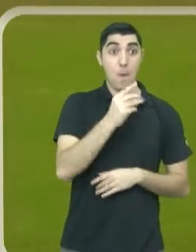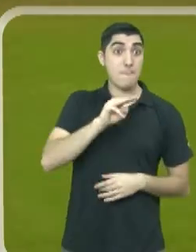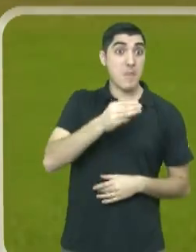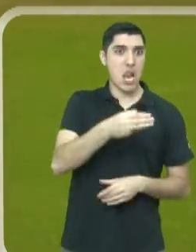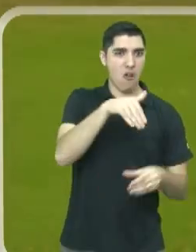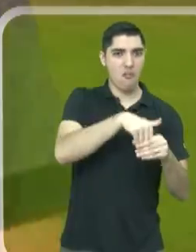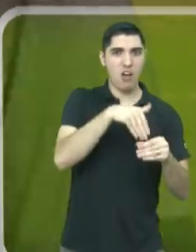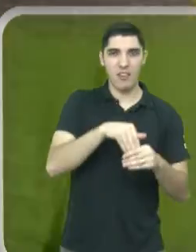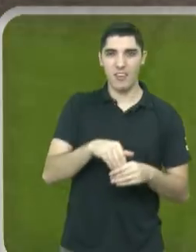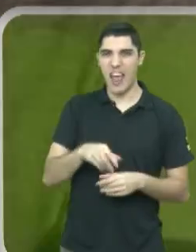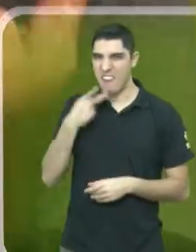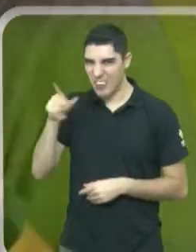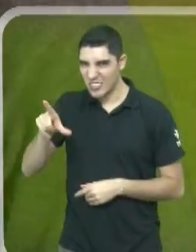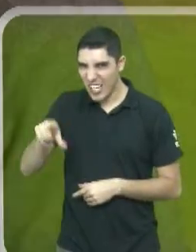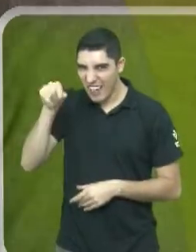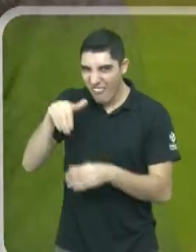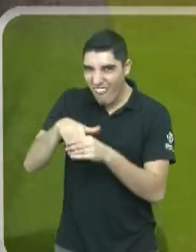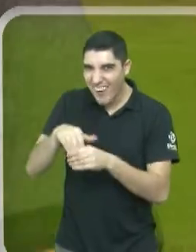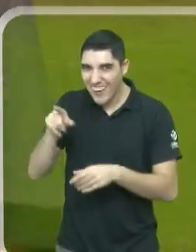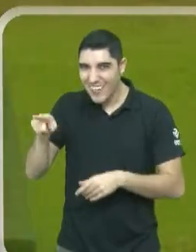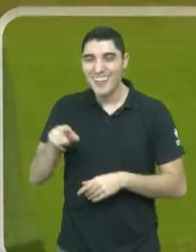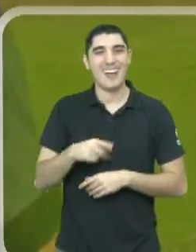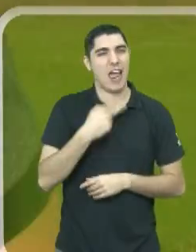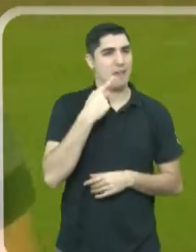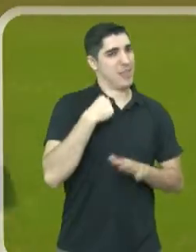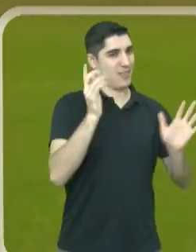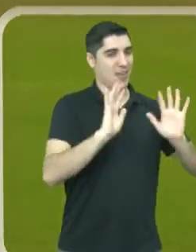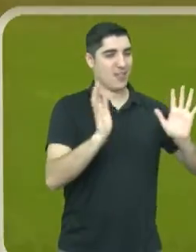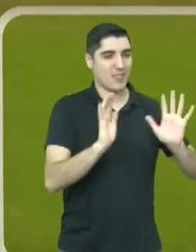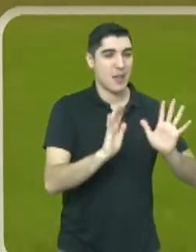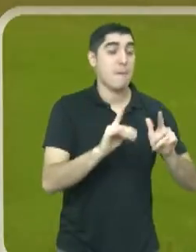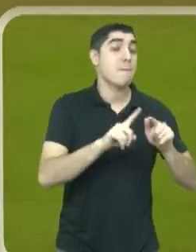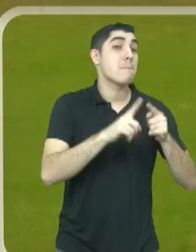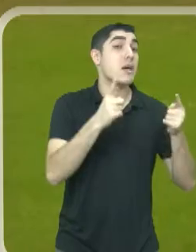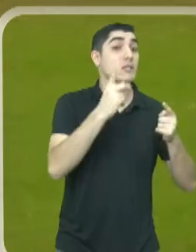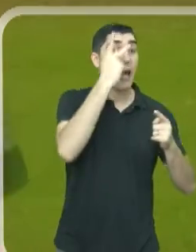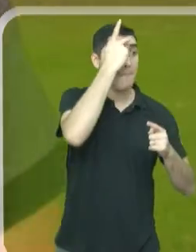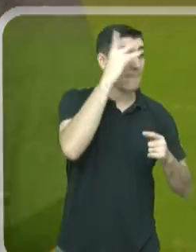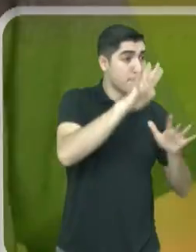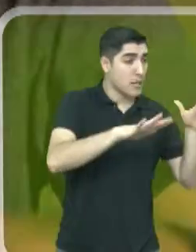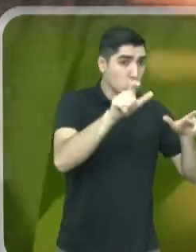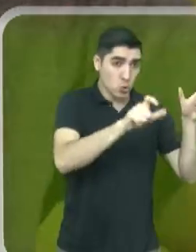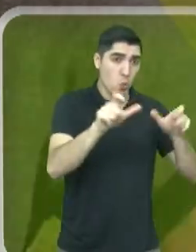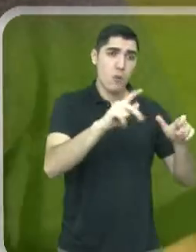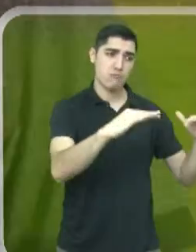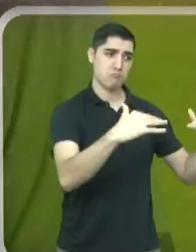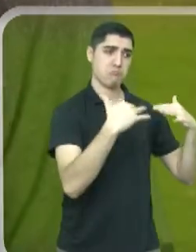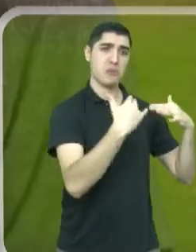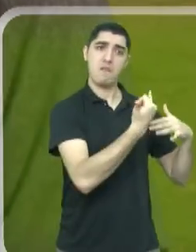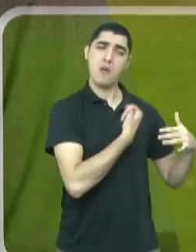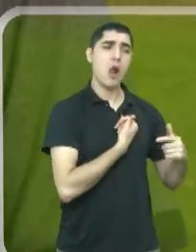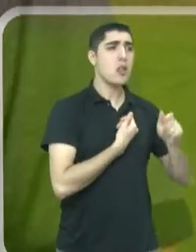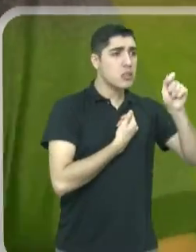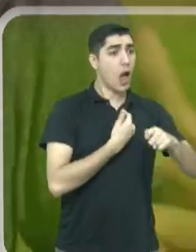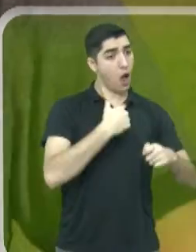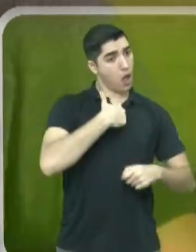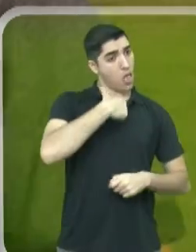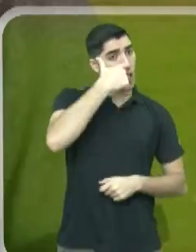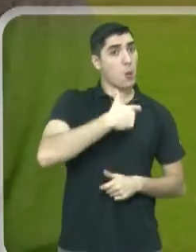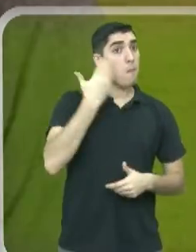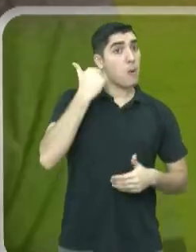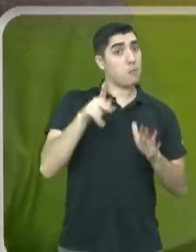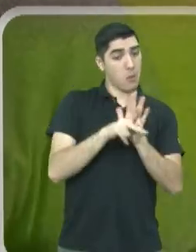não. Ah, tá. Estou dizendo que as pessoas me viam como alguém que pudesse ter votos aqui na cidade, pela história legal que eu tive no